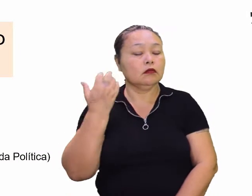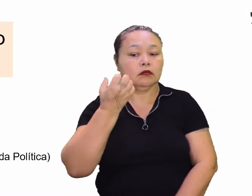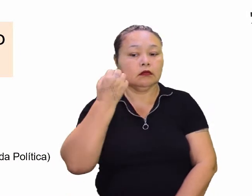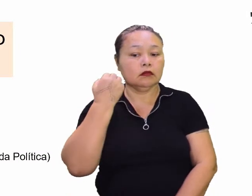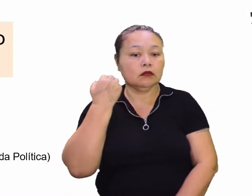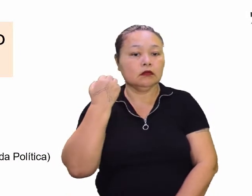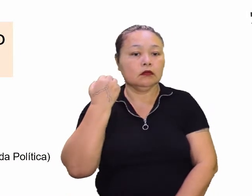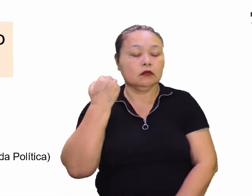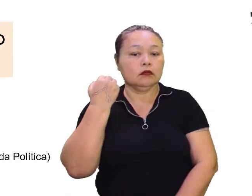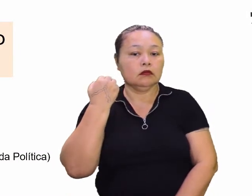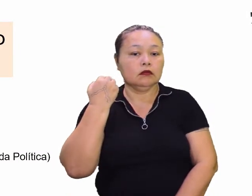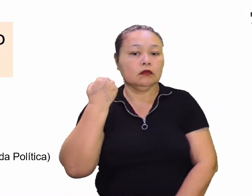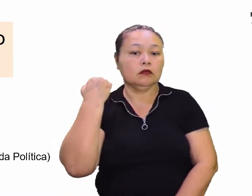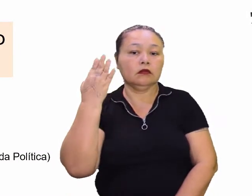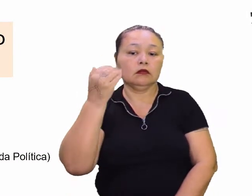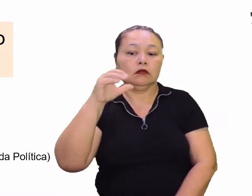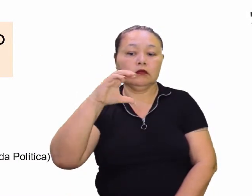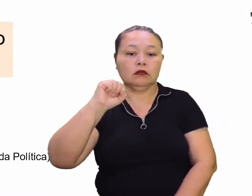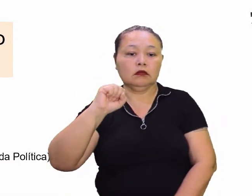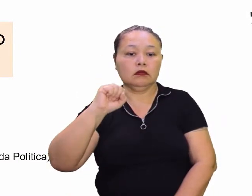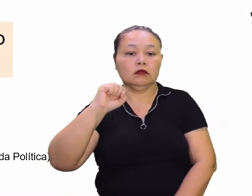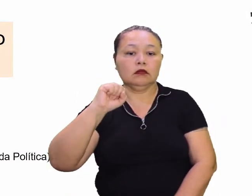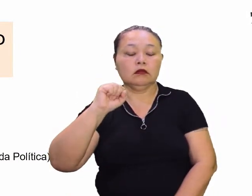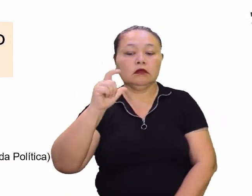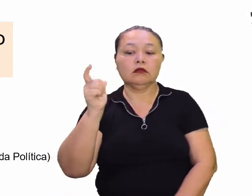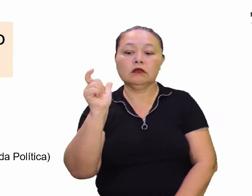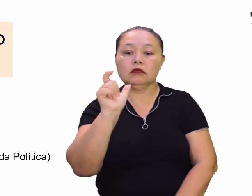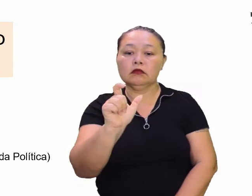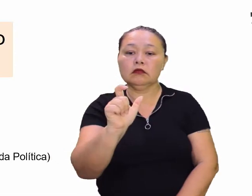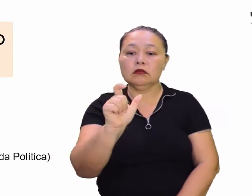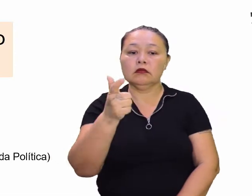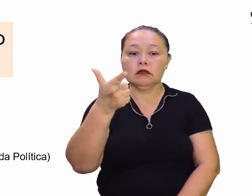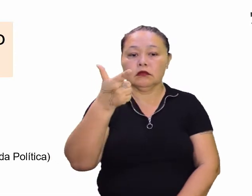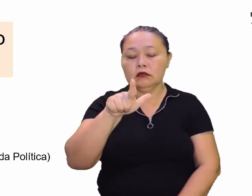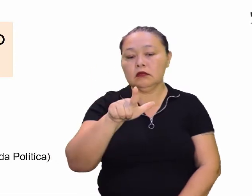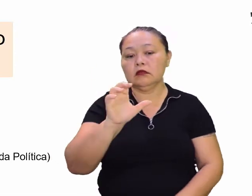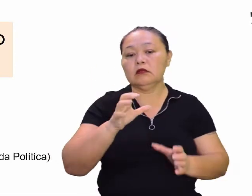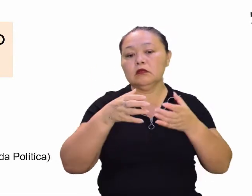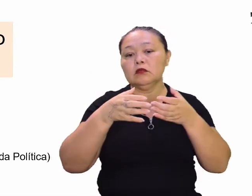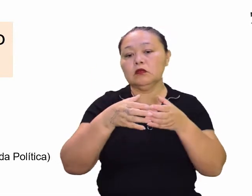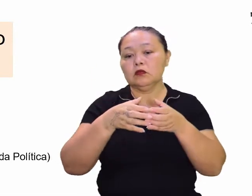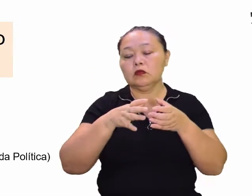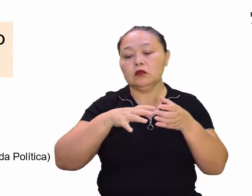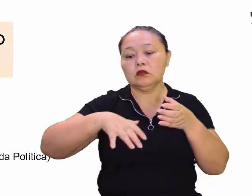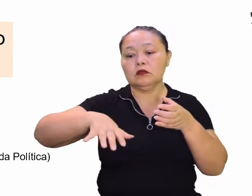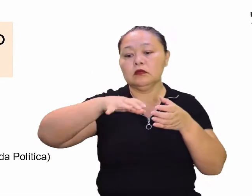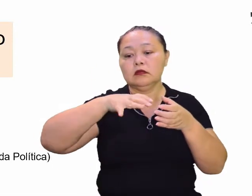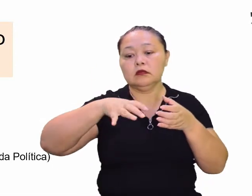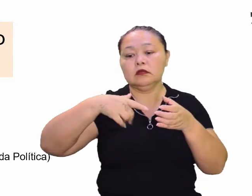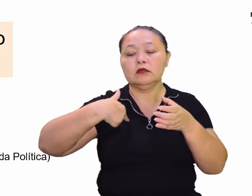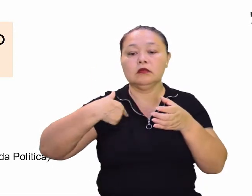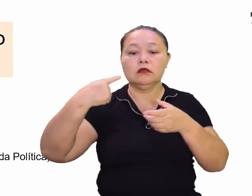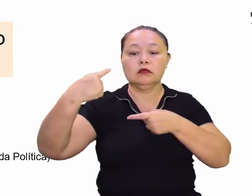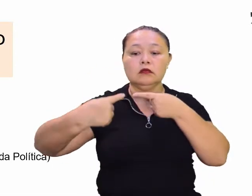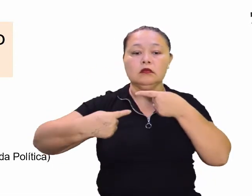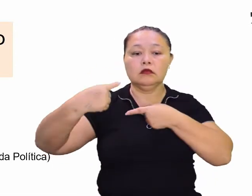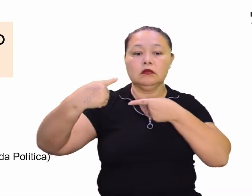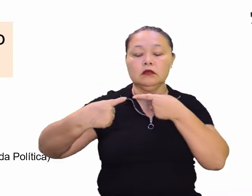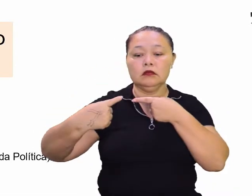Bem, BRICS é uma sigla que se refere a um grupo de